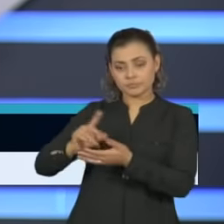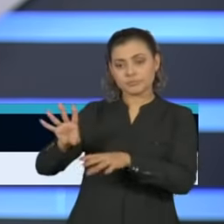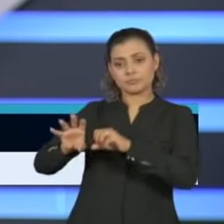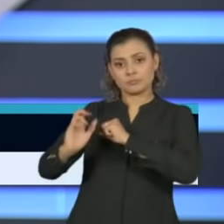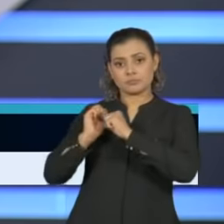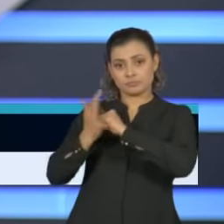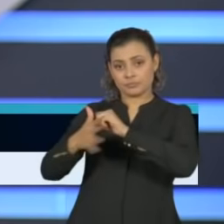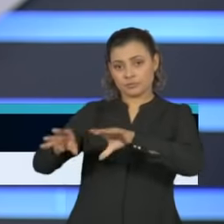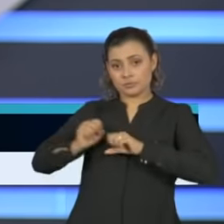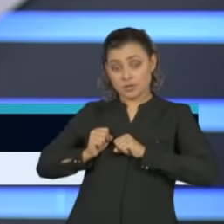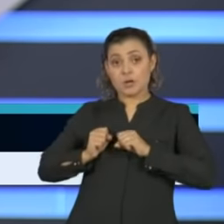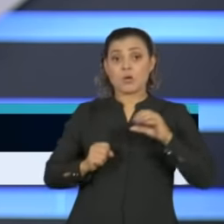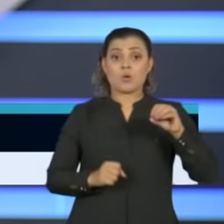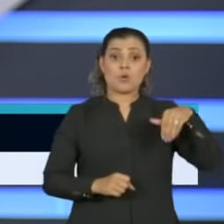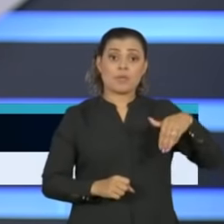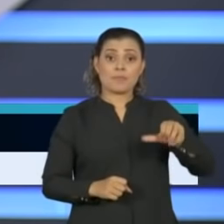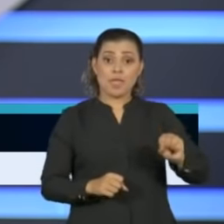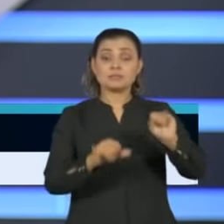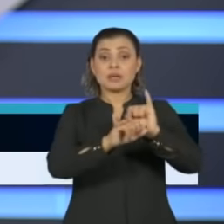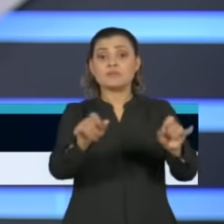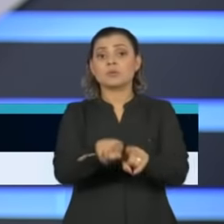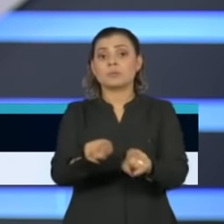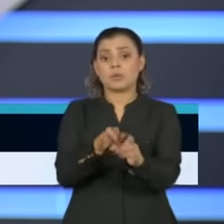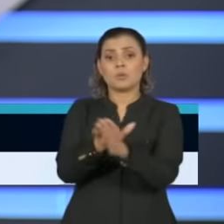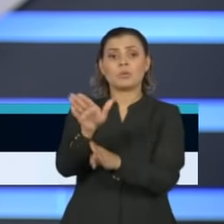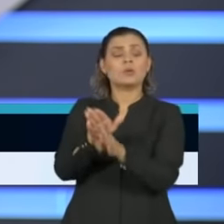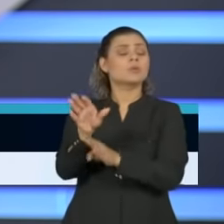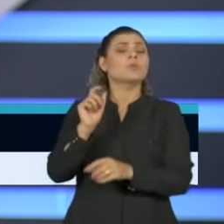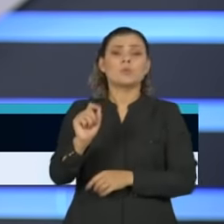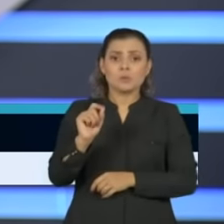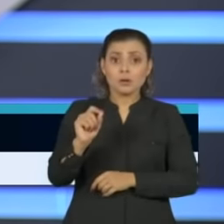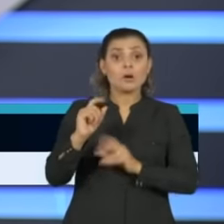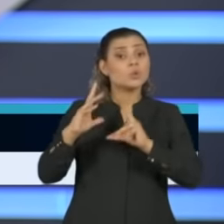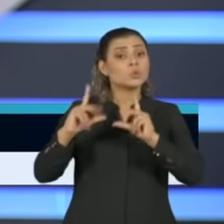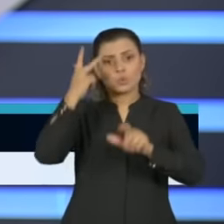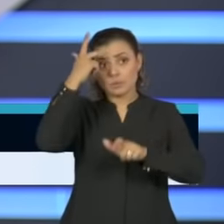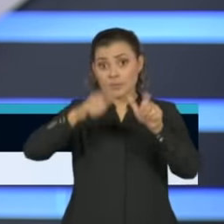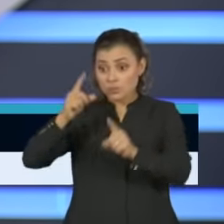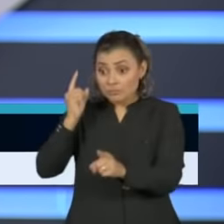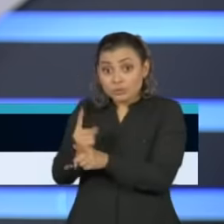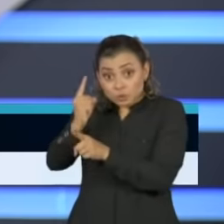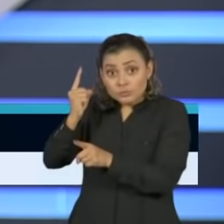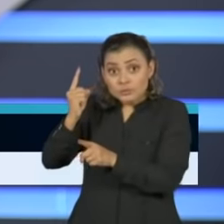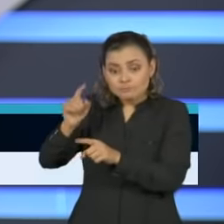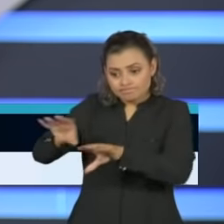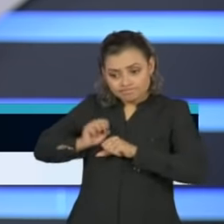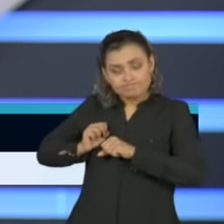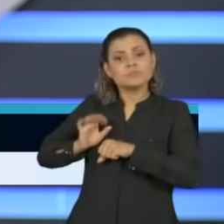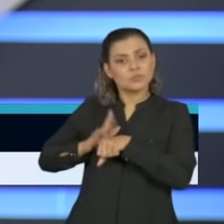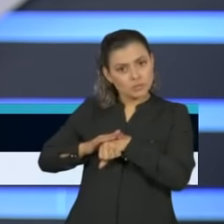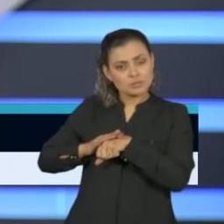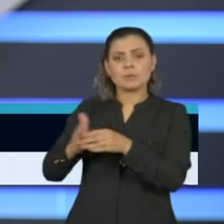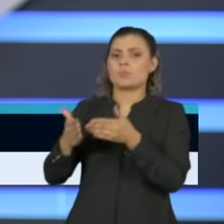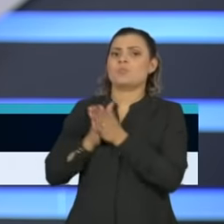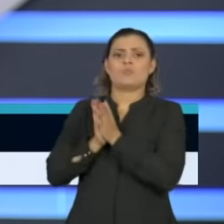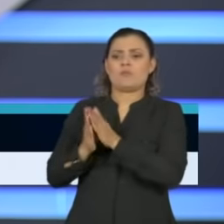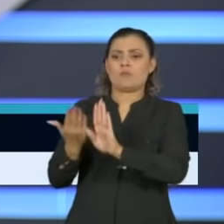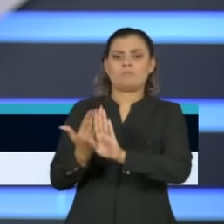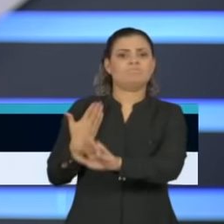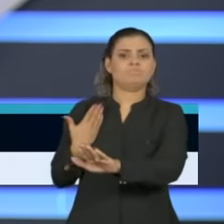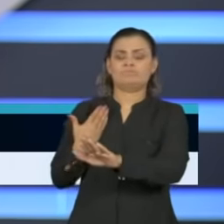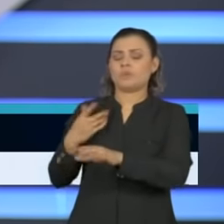A Organização Mundial da Saúde orientou hoje também que todas as pessoas que forem diagnosticadas com a doença sejam isoladas